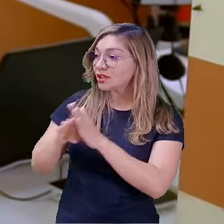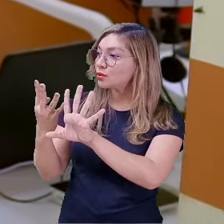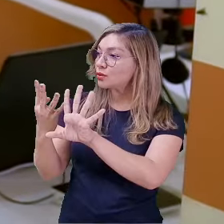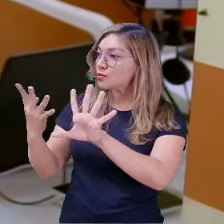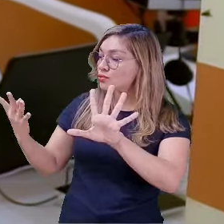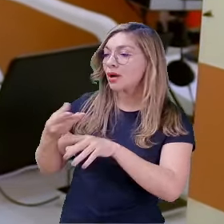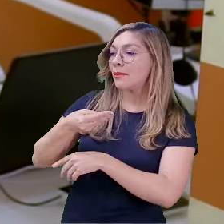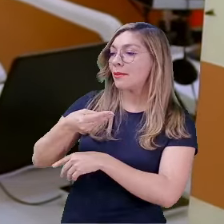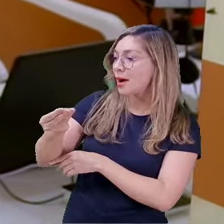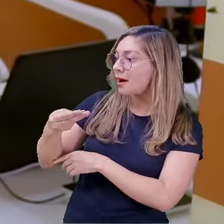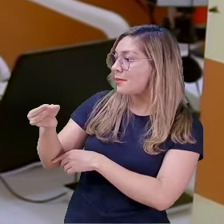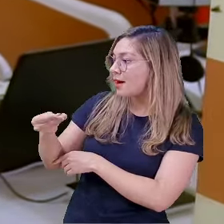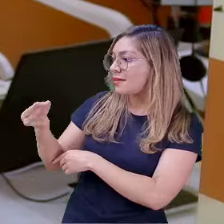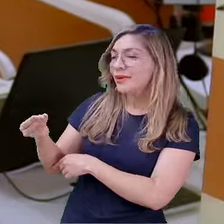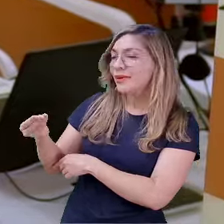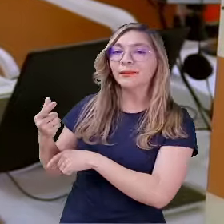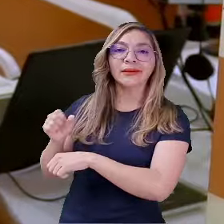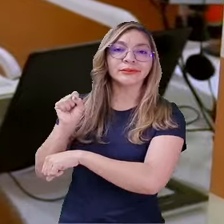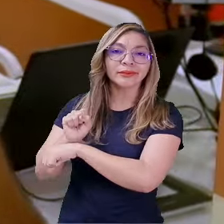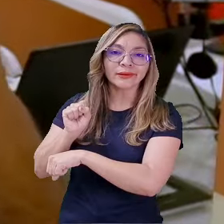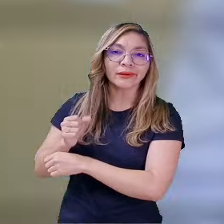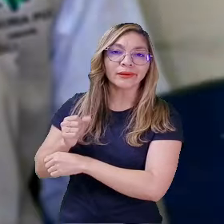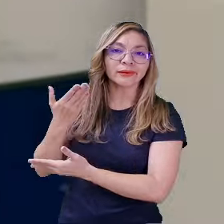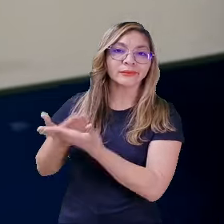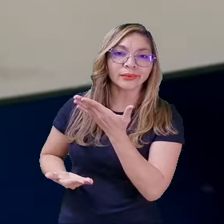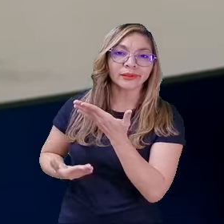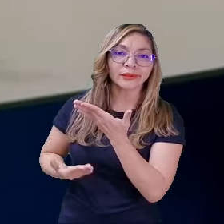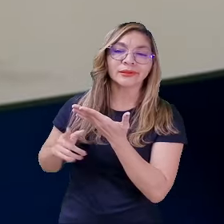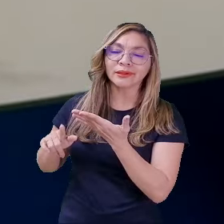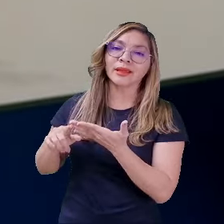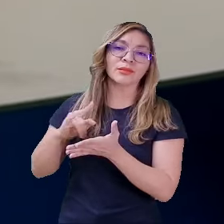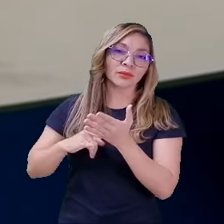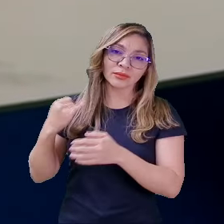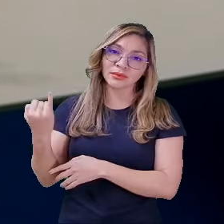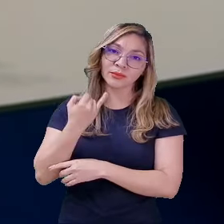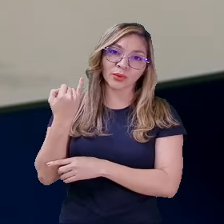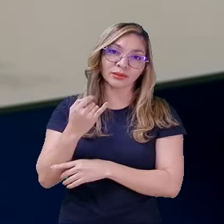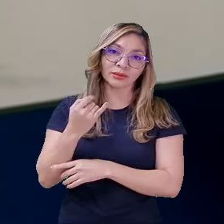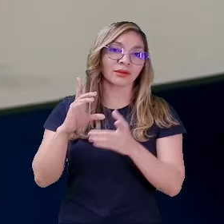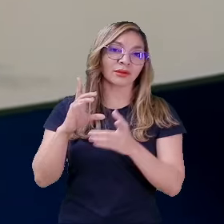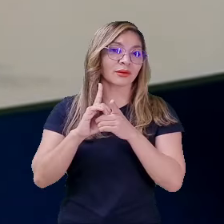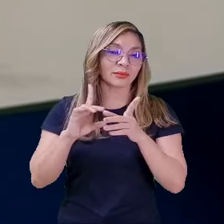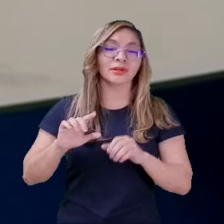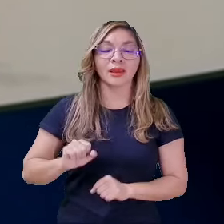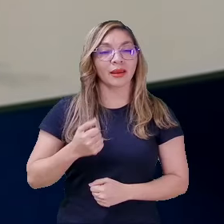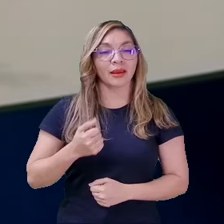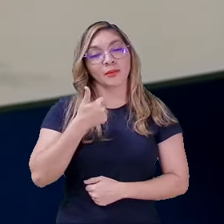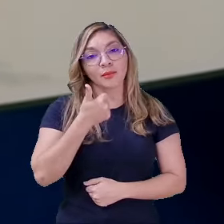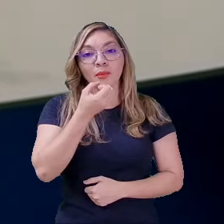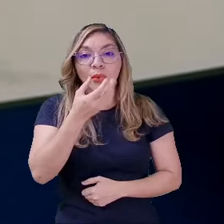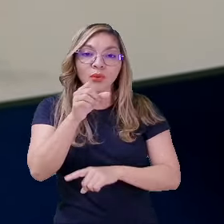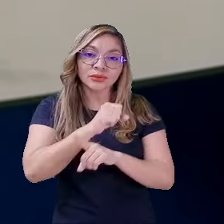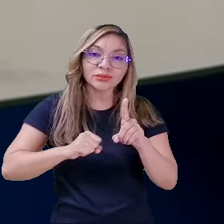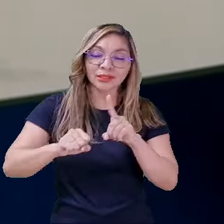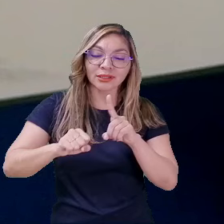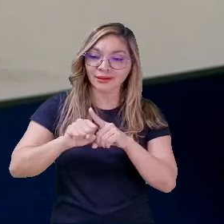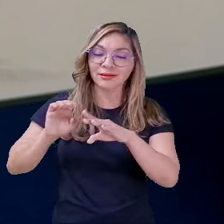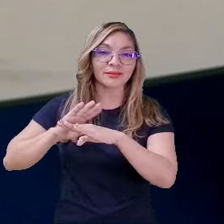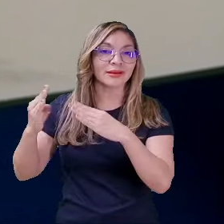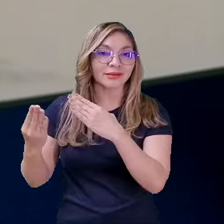essa carência desse documento que é essencial para a democracia. É de algo positivo, realmente, para essa sociedade bailique, que